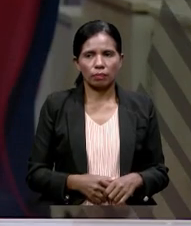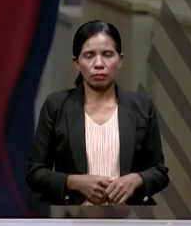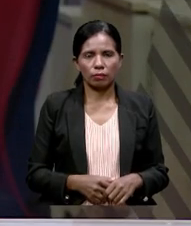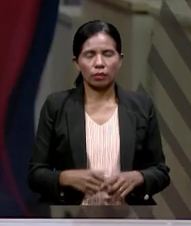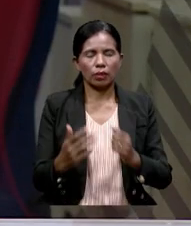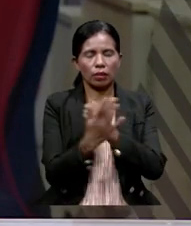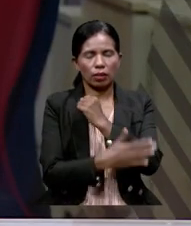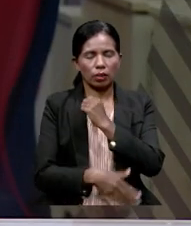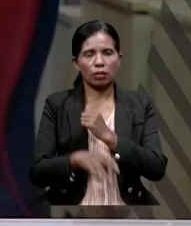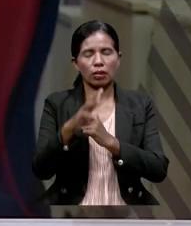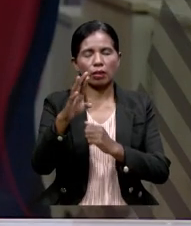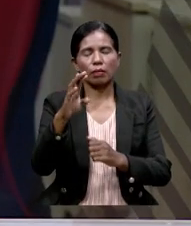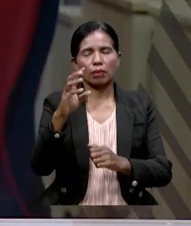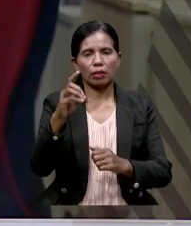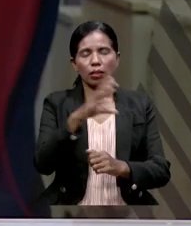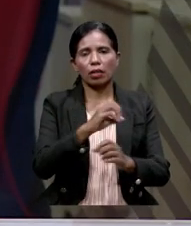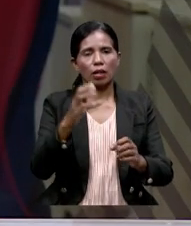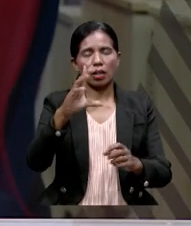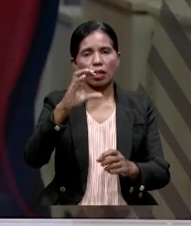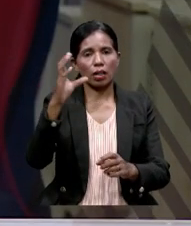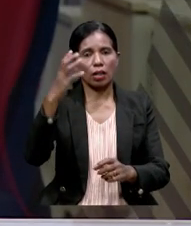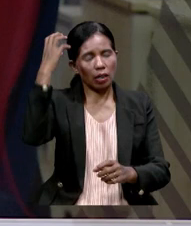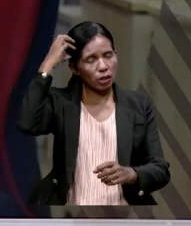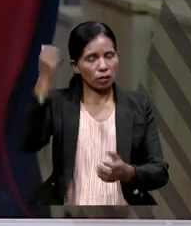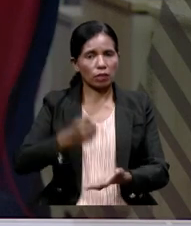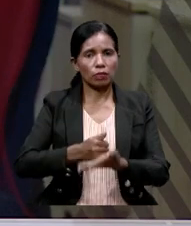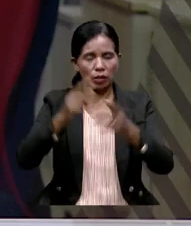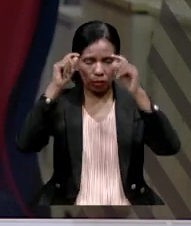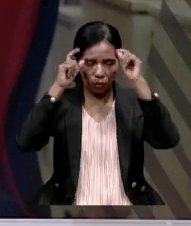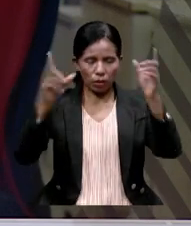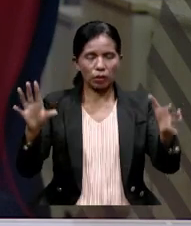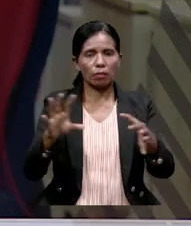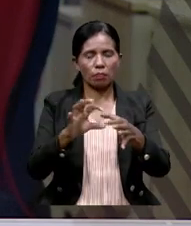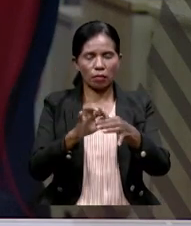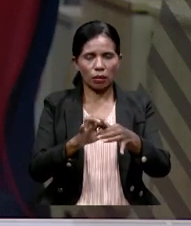Nação República Laos apoia Timor-Leste a tornar membro pleno ASEAN.